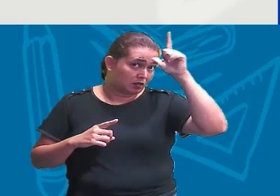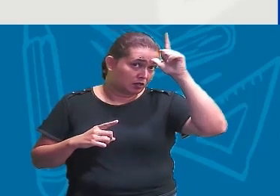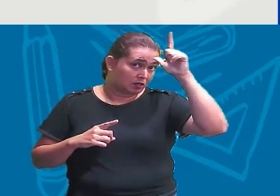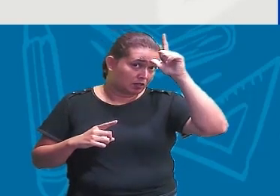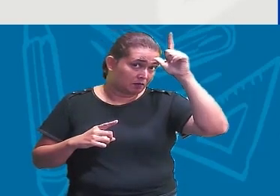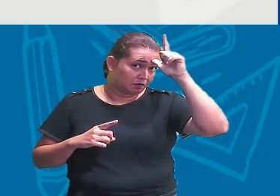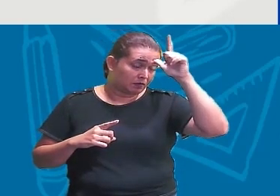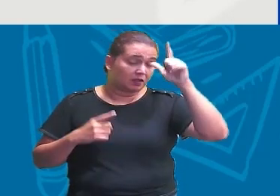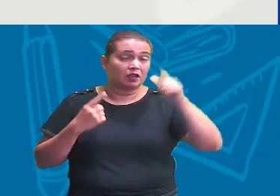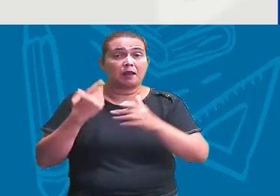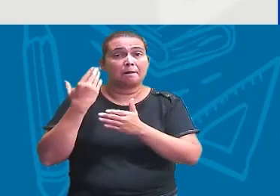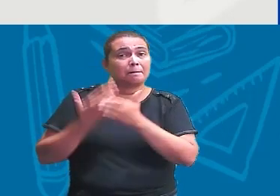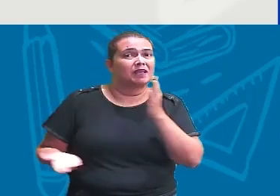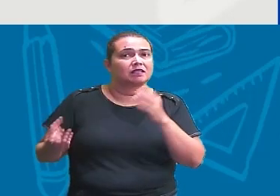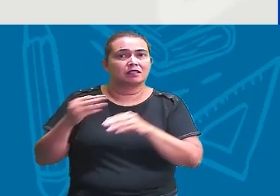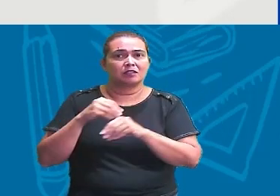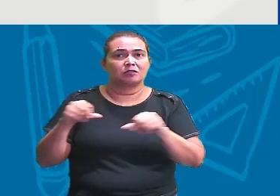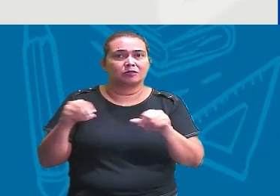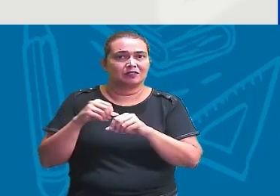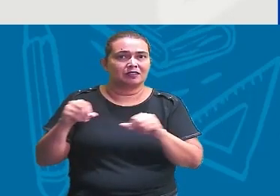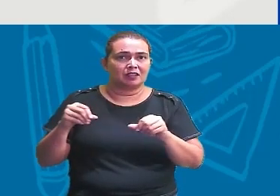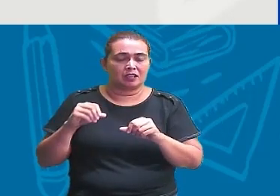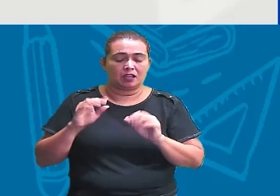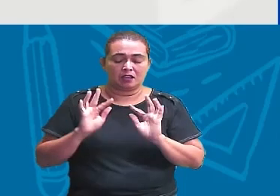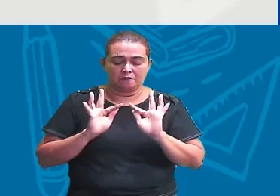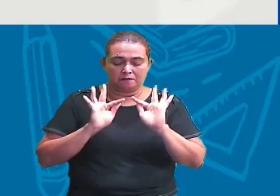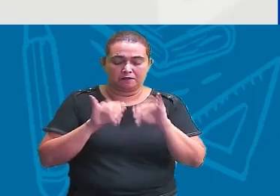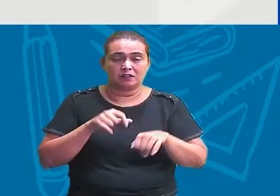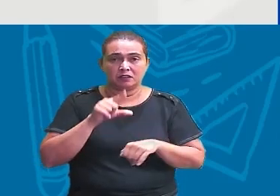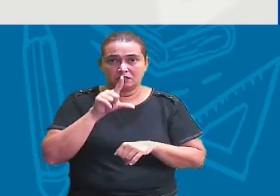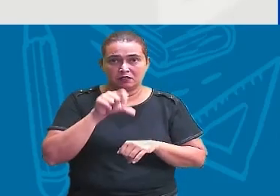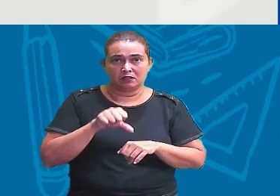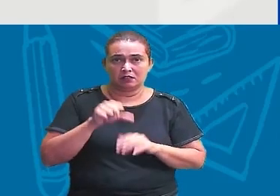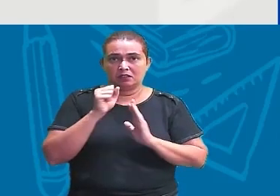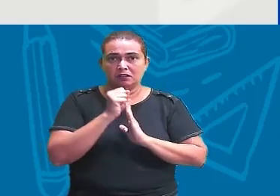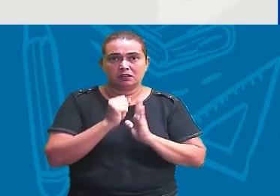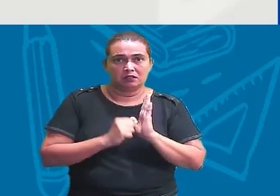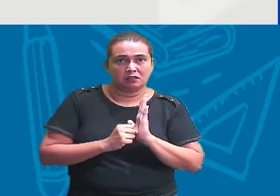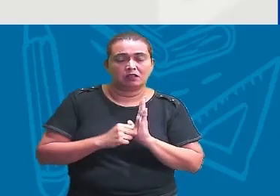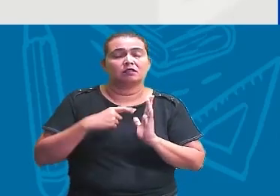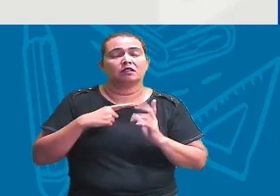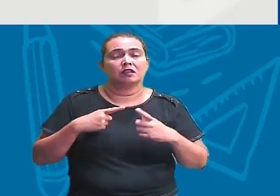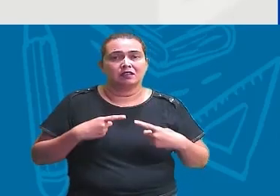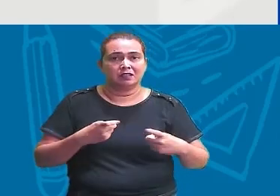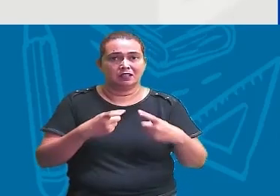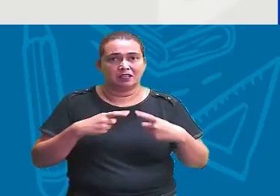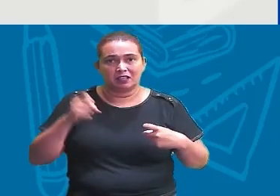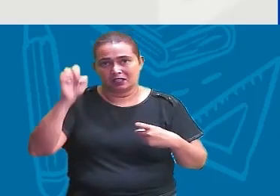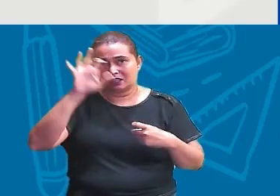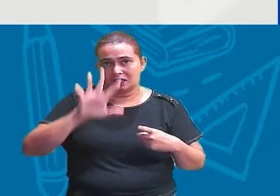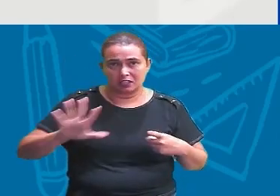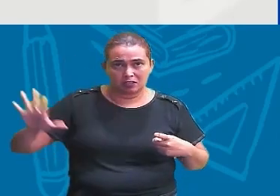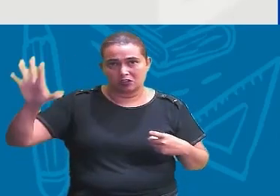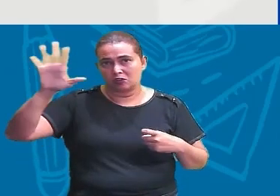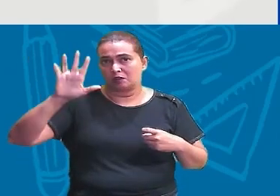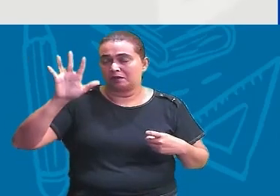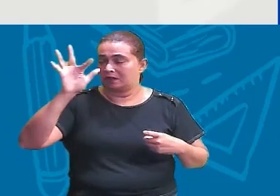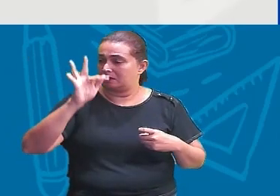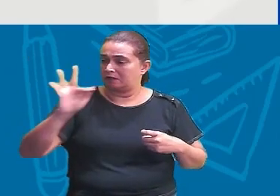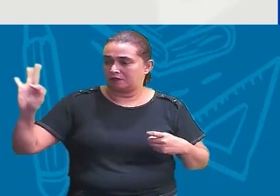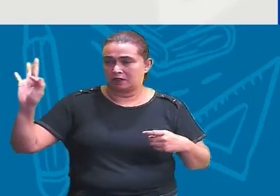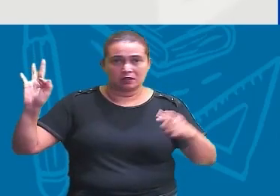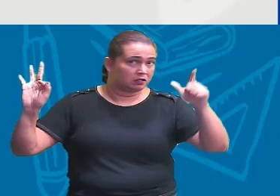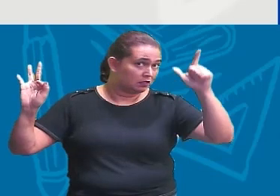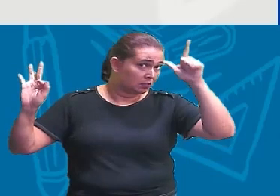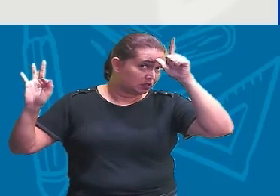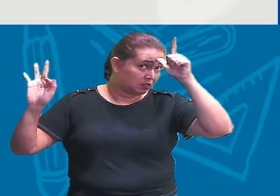e da Lorena, né? No final do século XIX, nós vamos ter uma guerra ocorrendo na Europa entre França